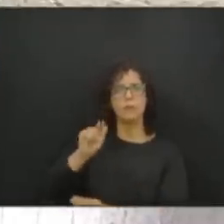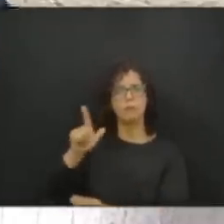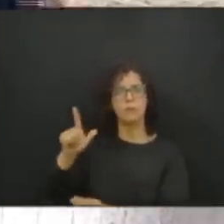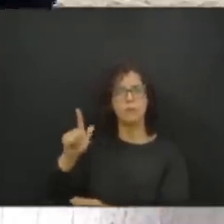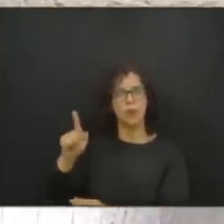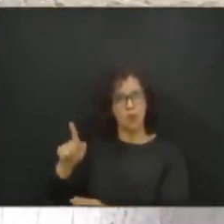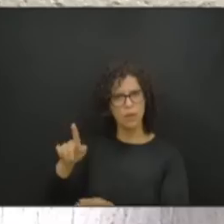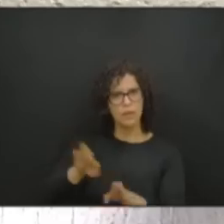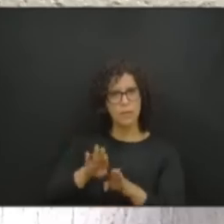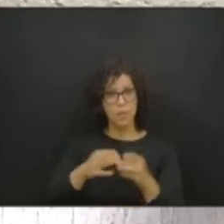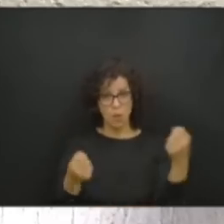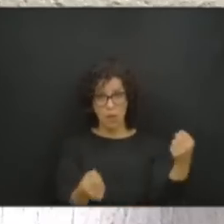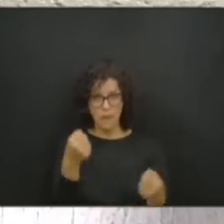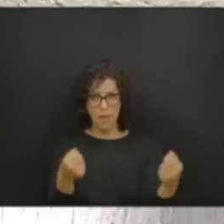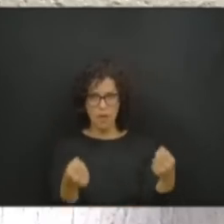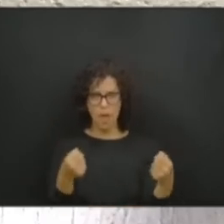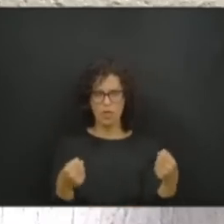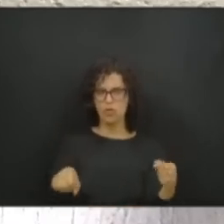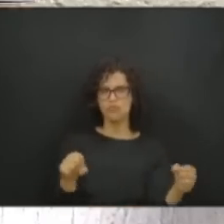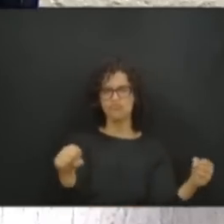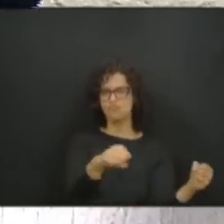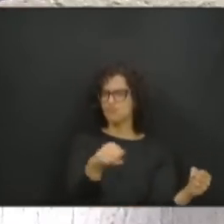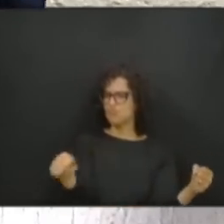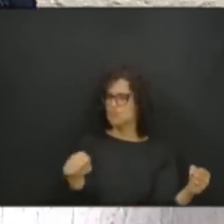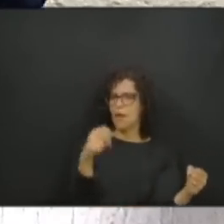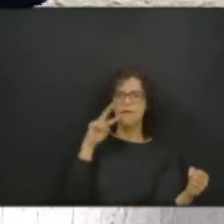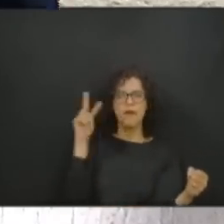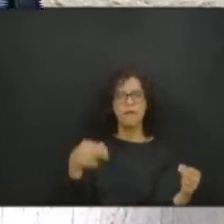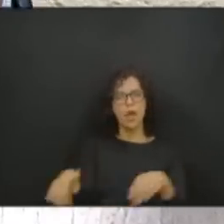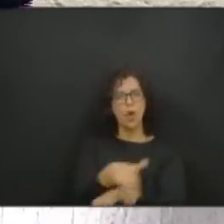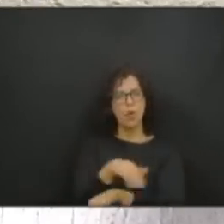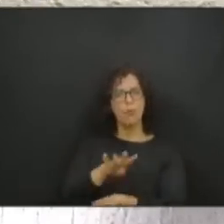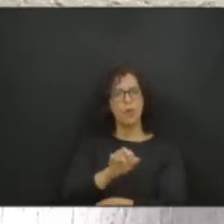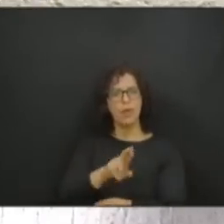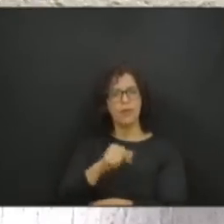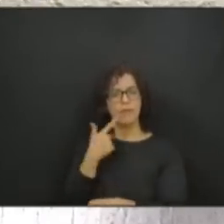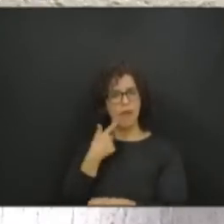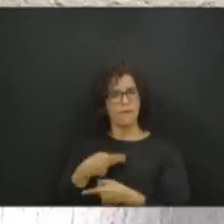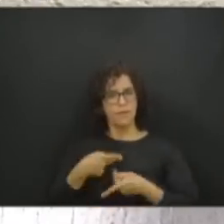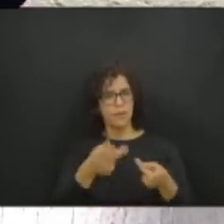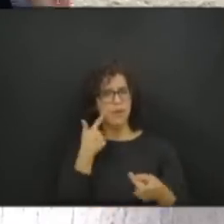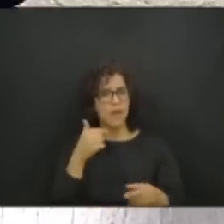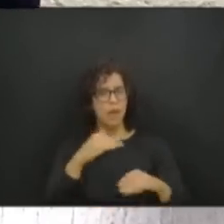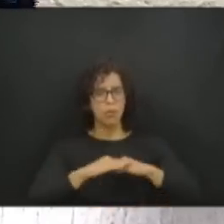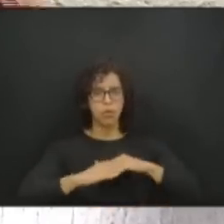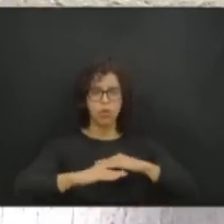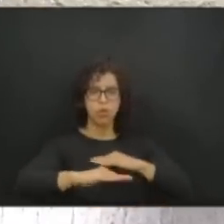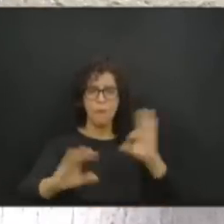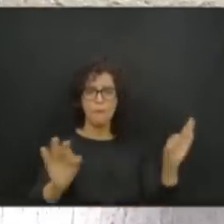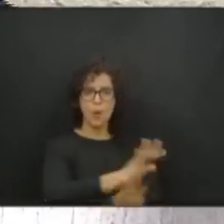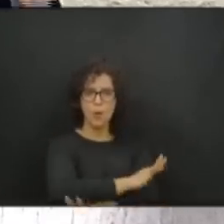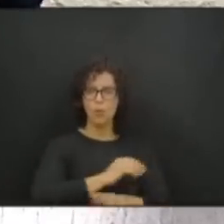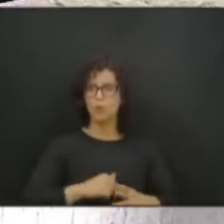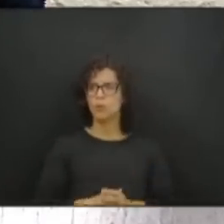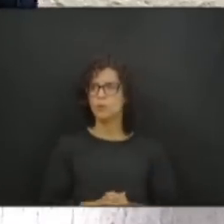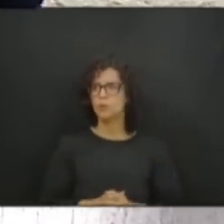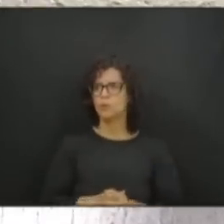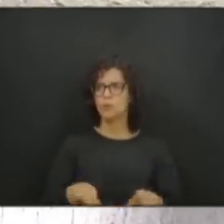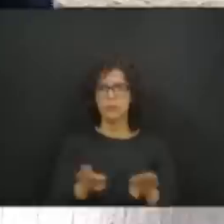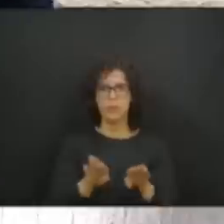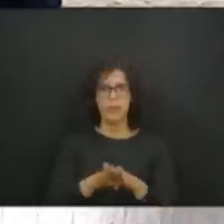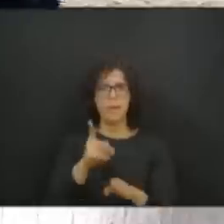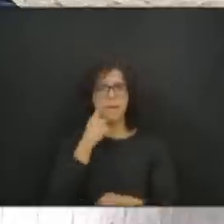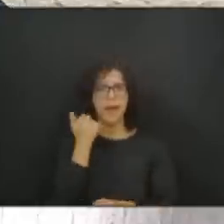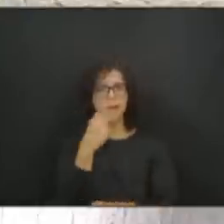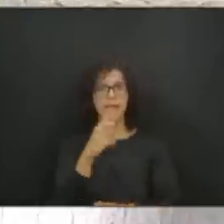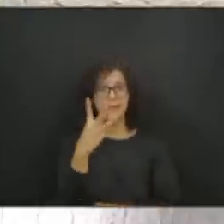pega sua caminhonete e vai andar lá e vai passar lá na Estrada Boiadeira que está construída coisa